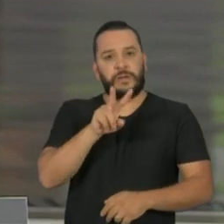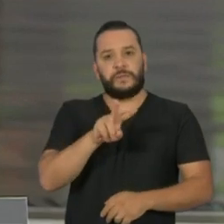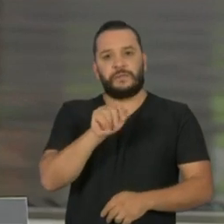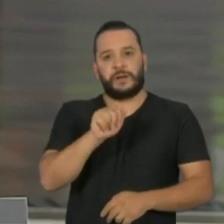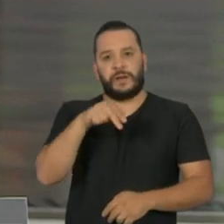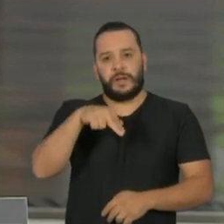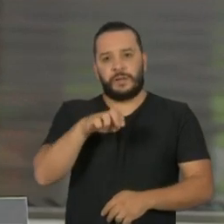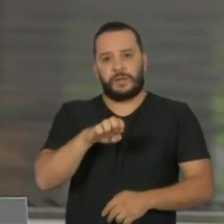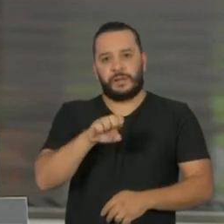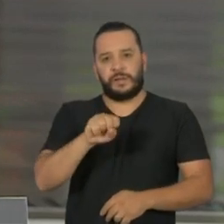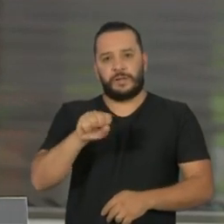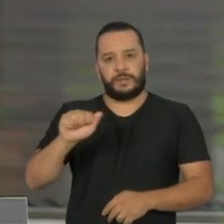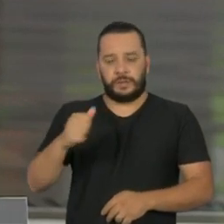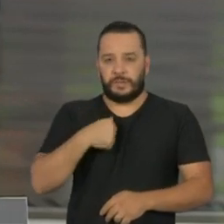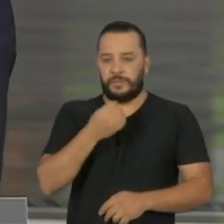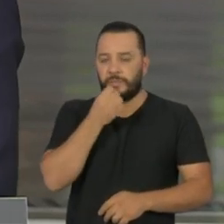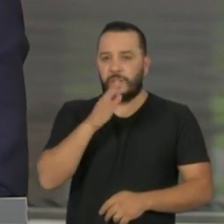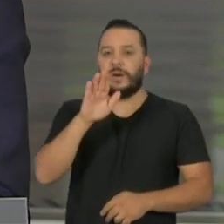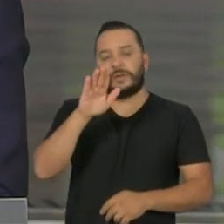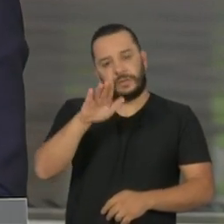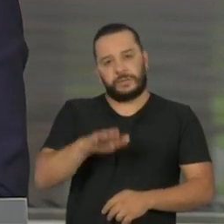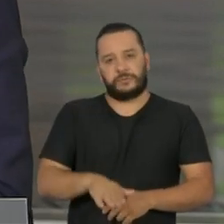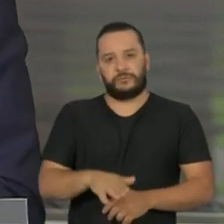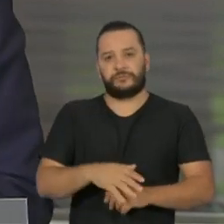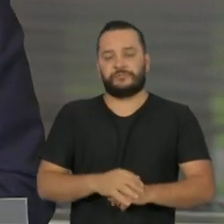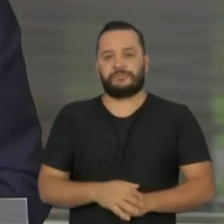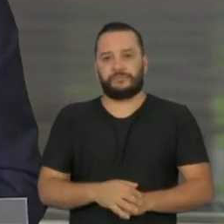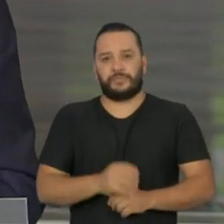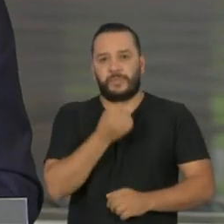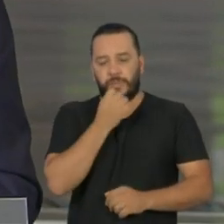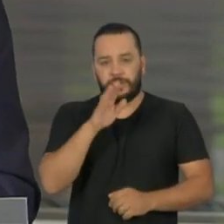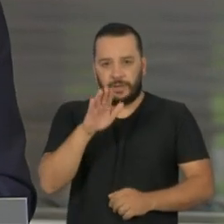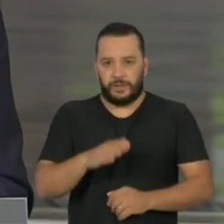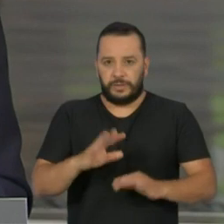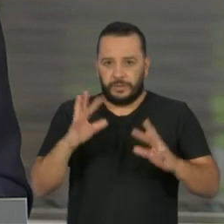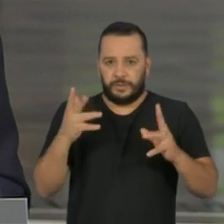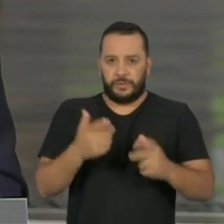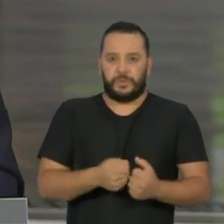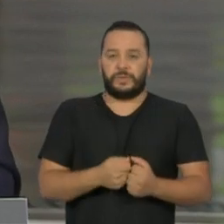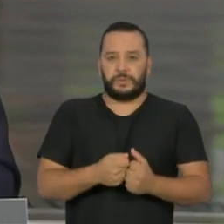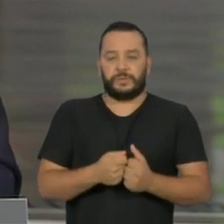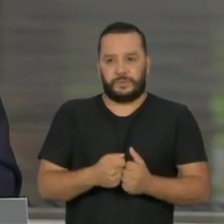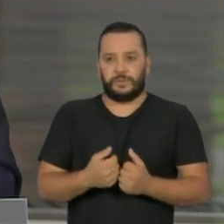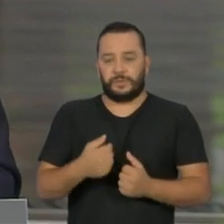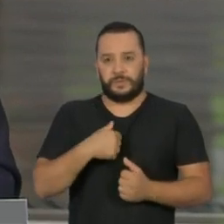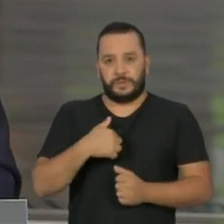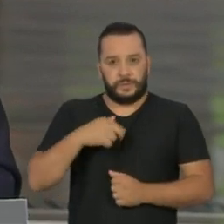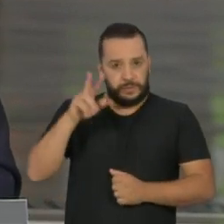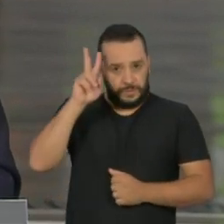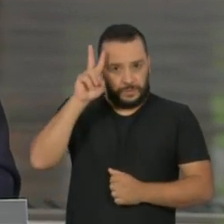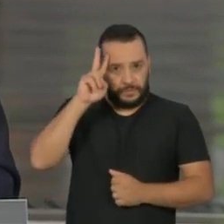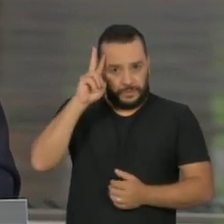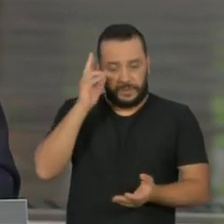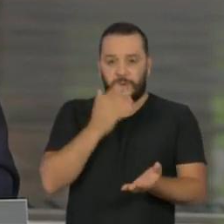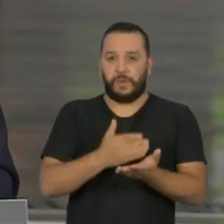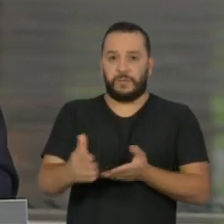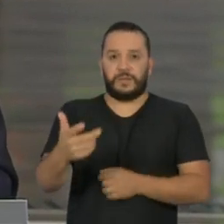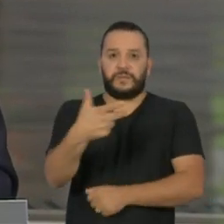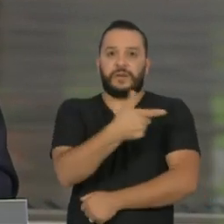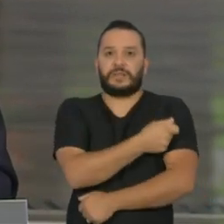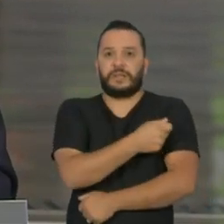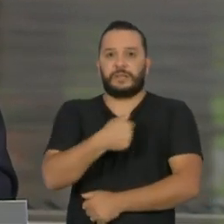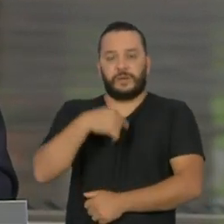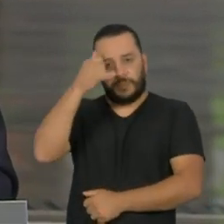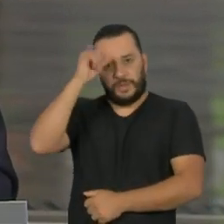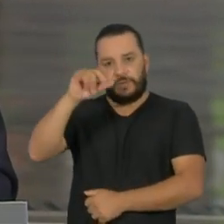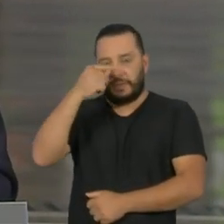Lorenzini. Vanessa, boa tarde. Sua pergunta, por favor. Boa tarde a todos. Segunda-feira, então, começa a campanha de vacinação contra a gripe